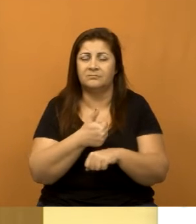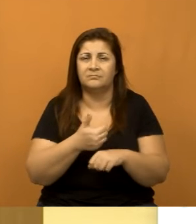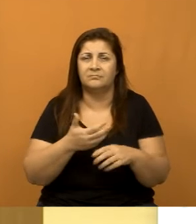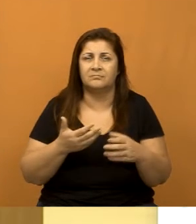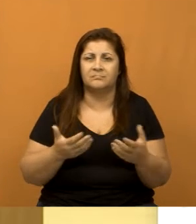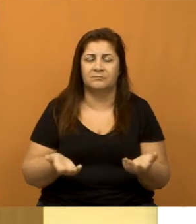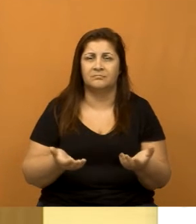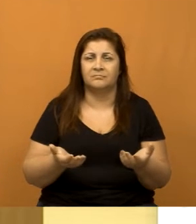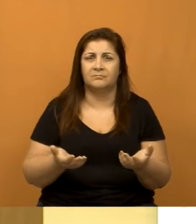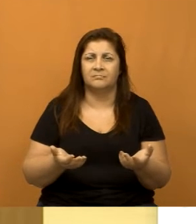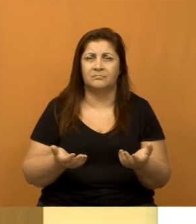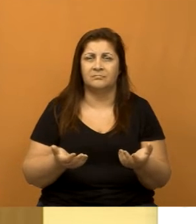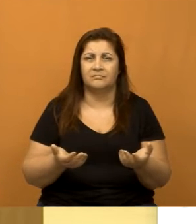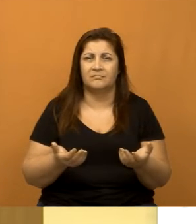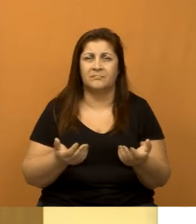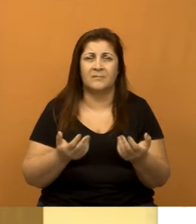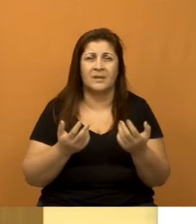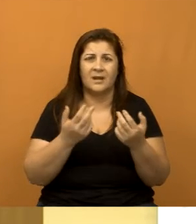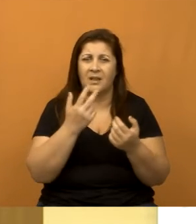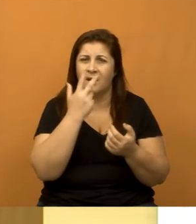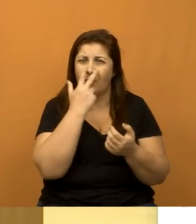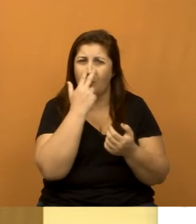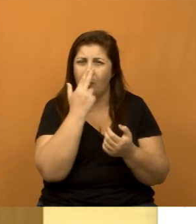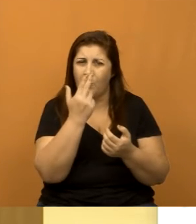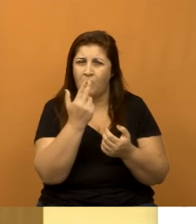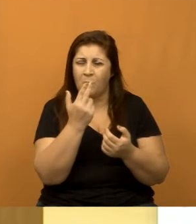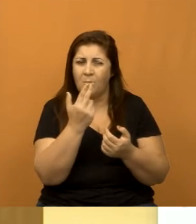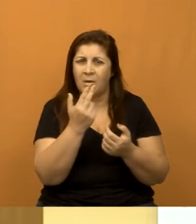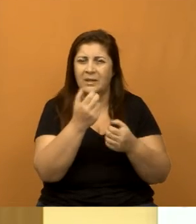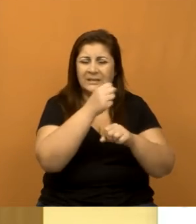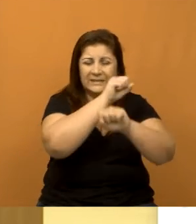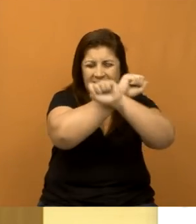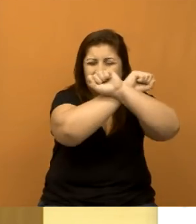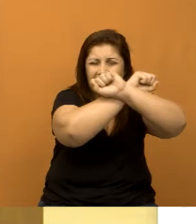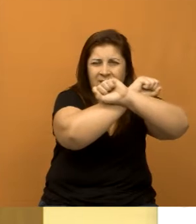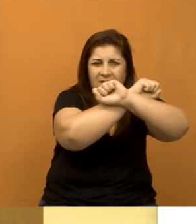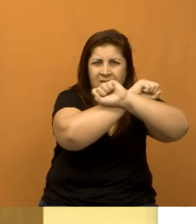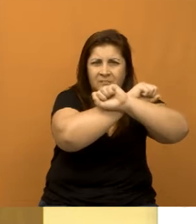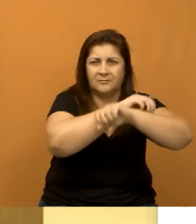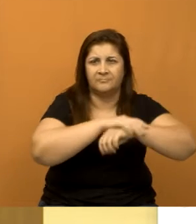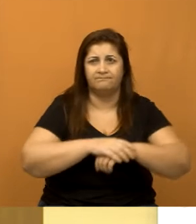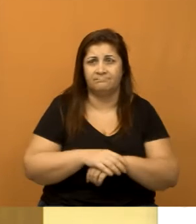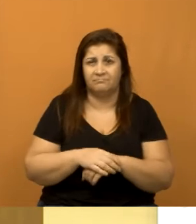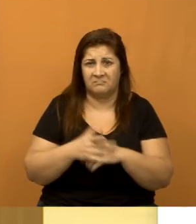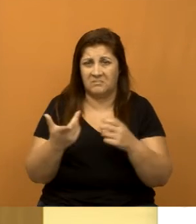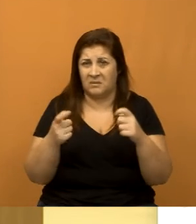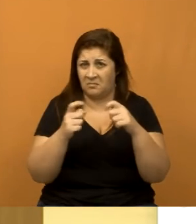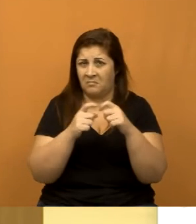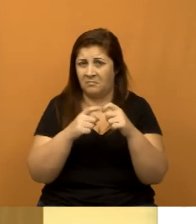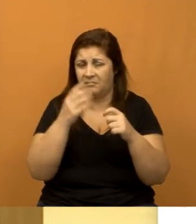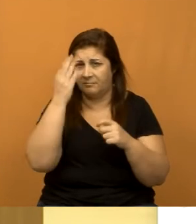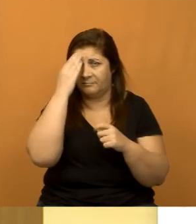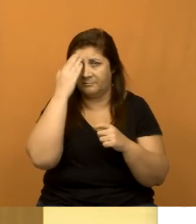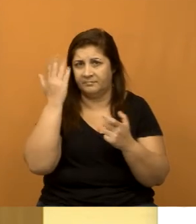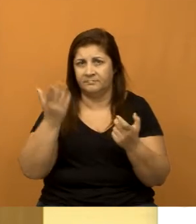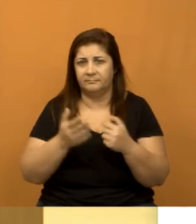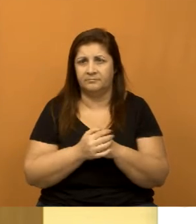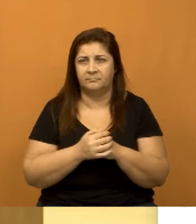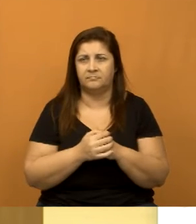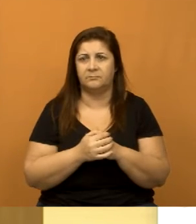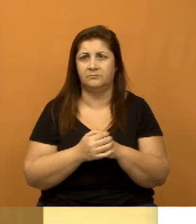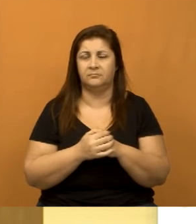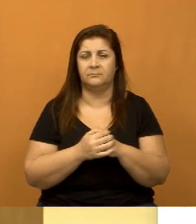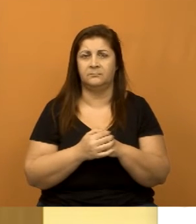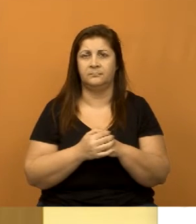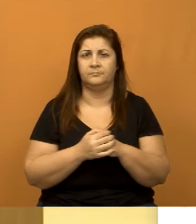submetido análogas à escravidão. Para que vocês tenham uma ideia, e vocês médicos vivem isso, o vereador Rodrigo deve